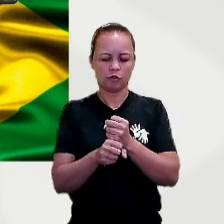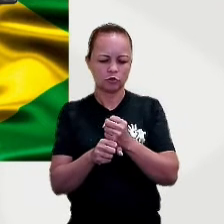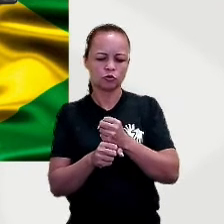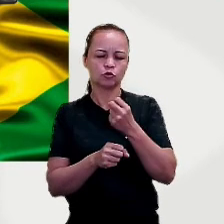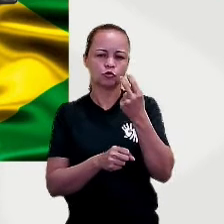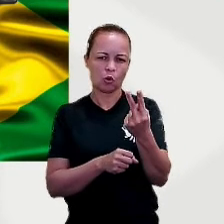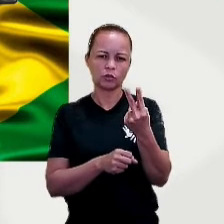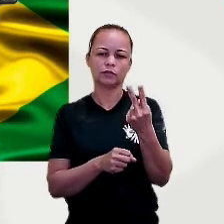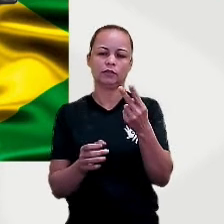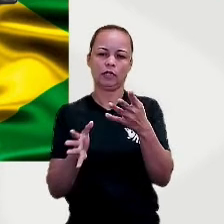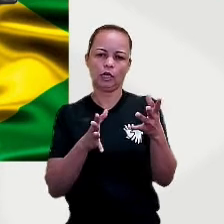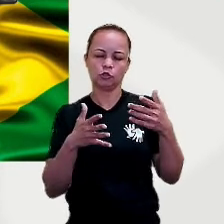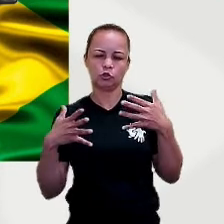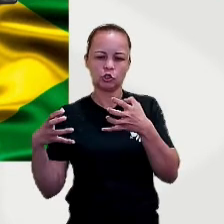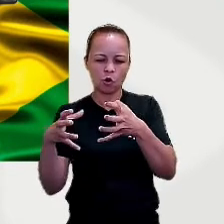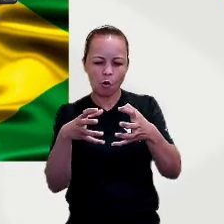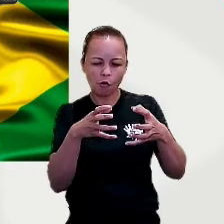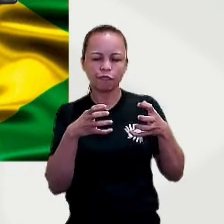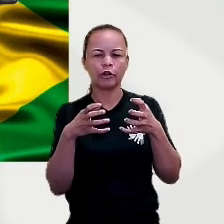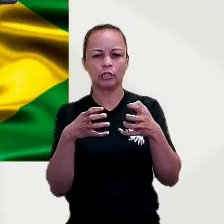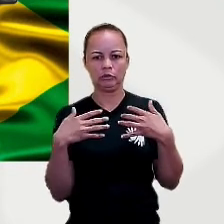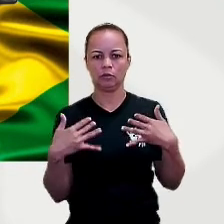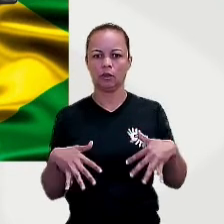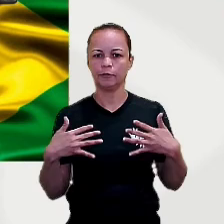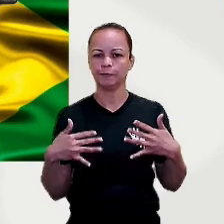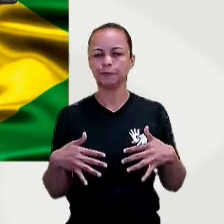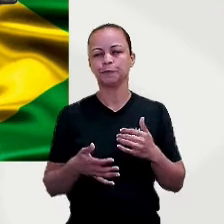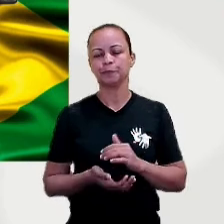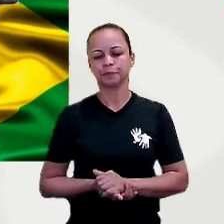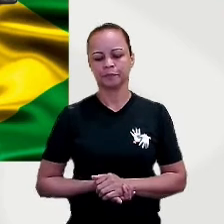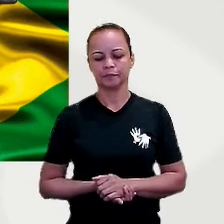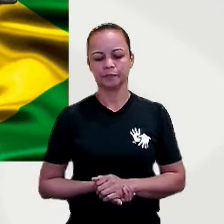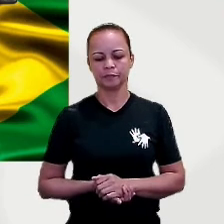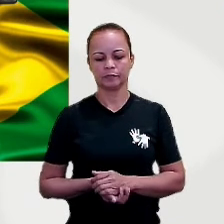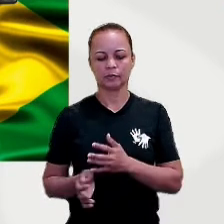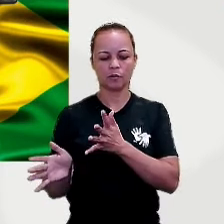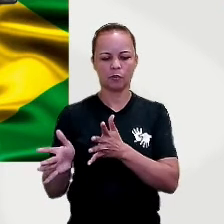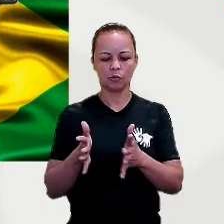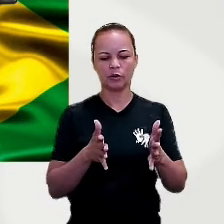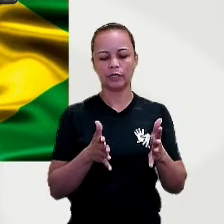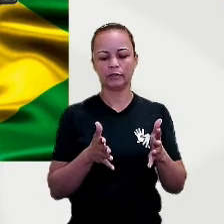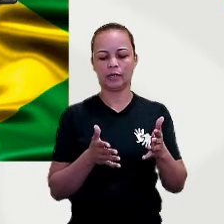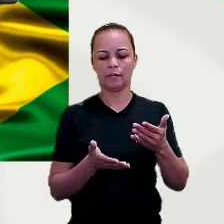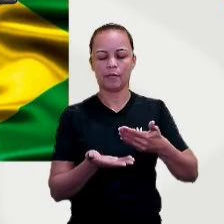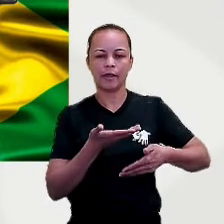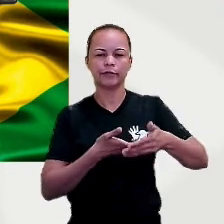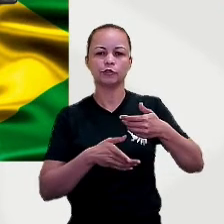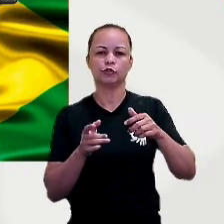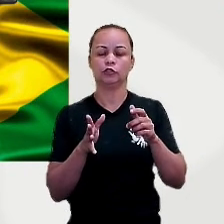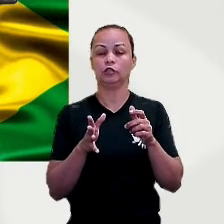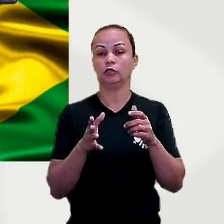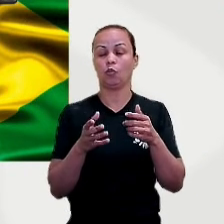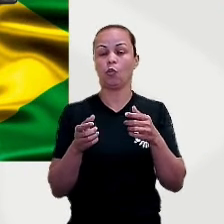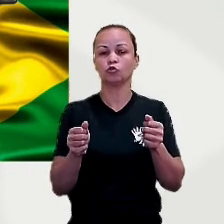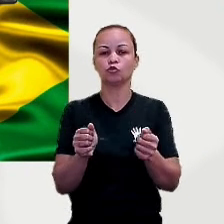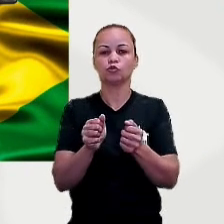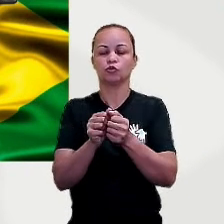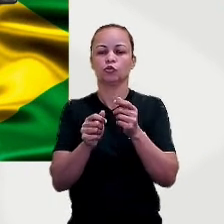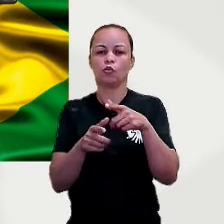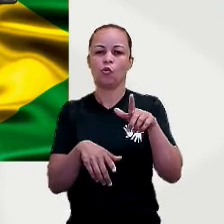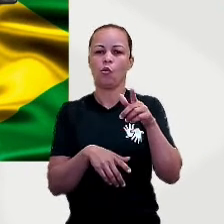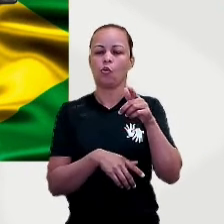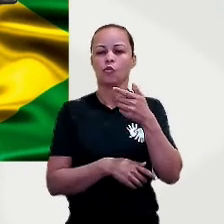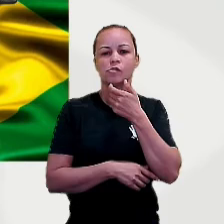de conflitos intensos. Por intermédio de negociações conduzidas pelos